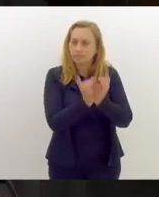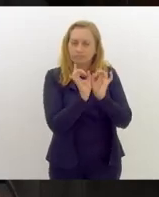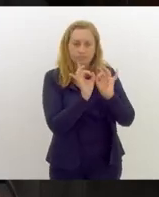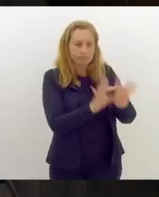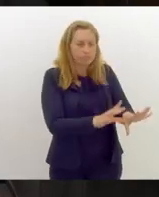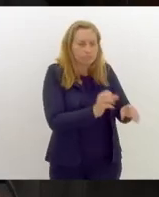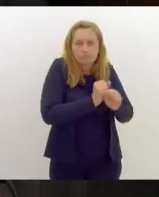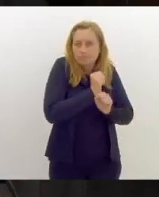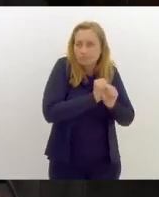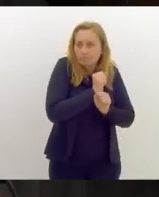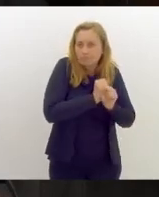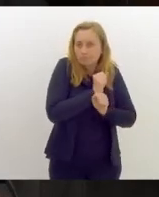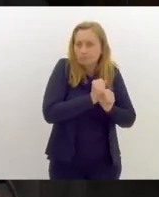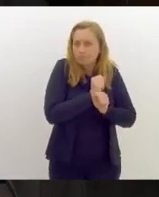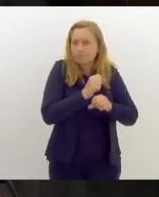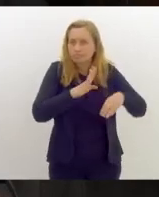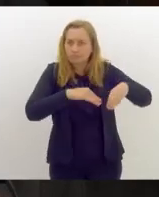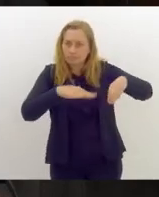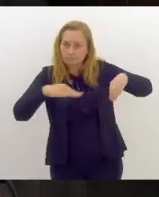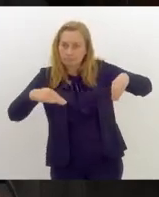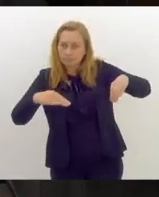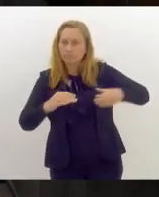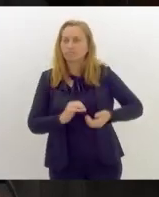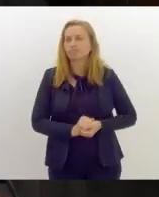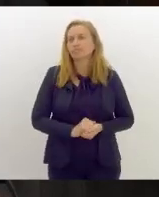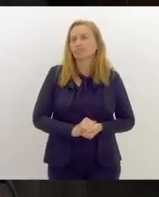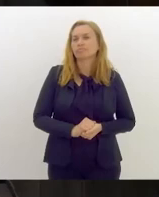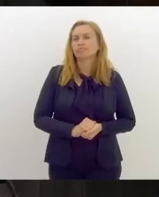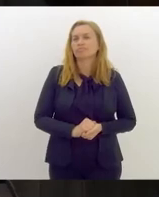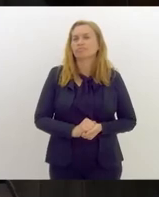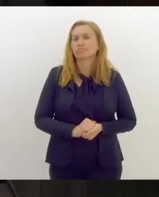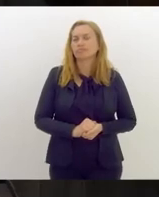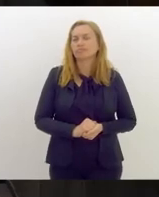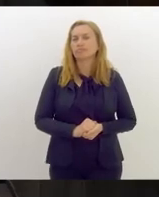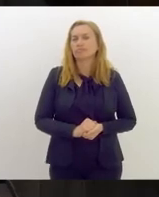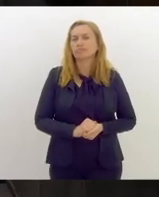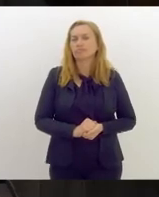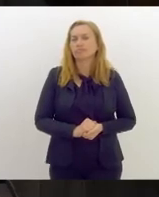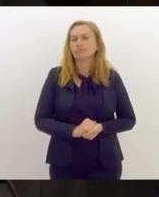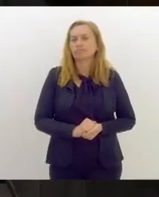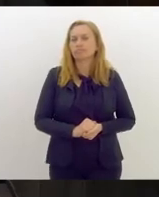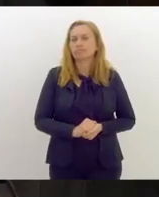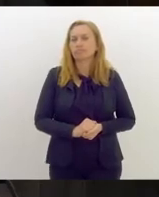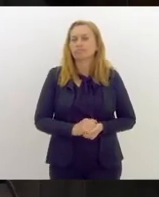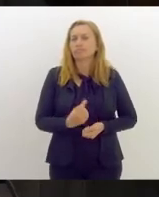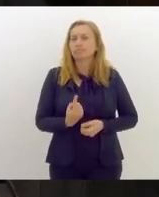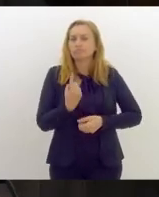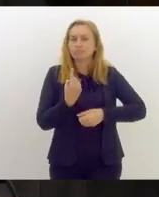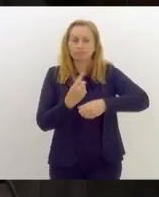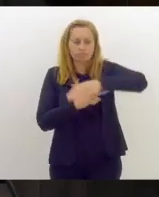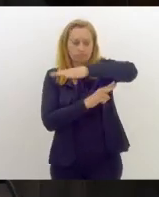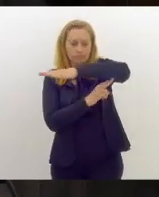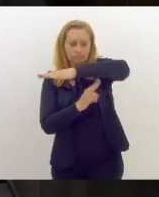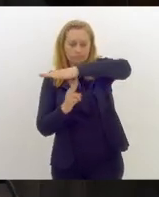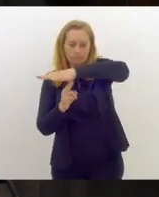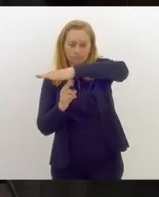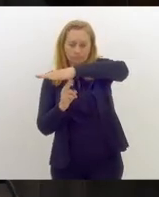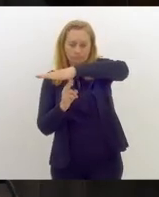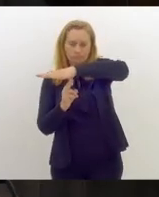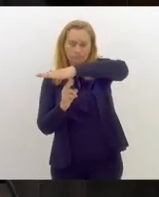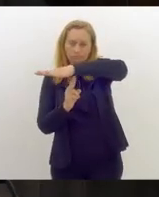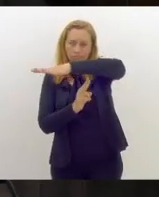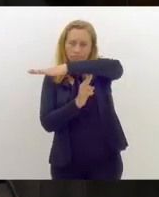anos na Baía de Guanabara a colisão dessa embarcação com um dos pilares da ponte